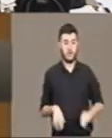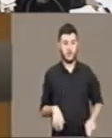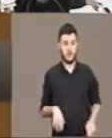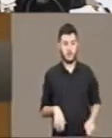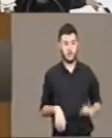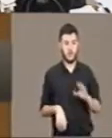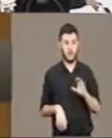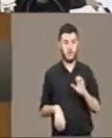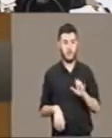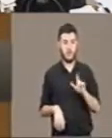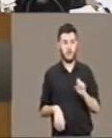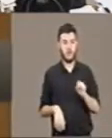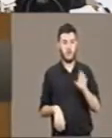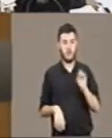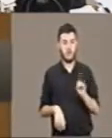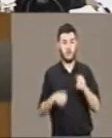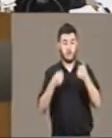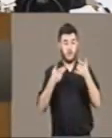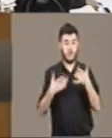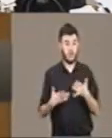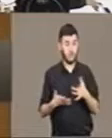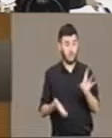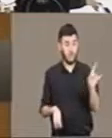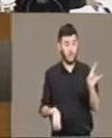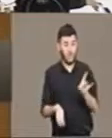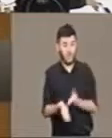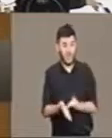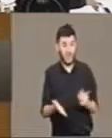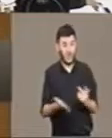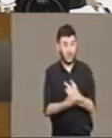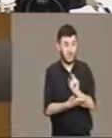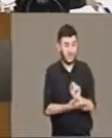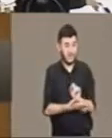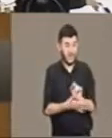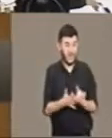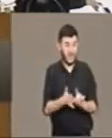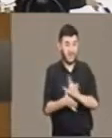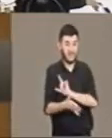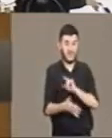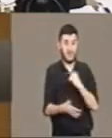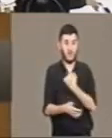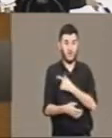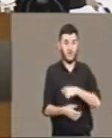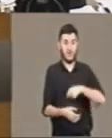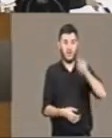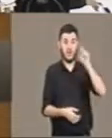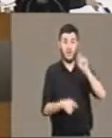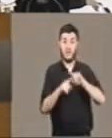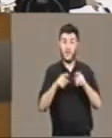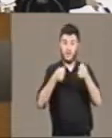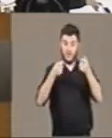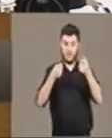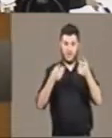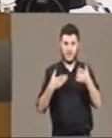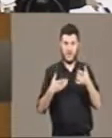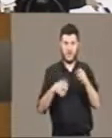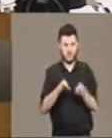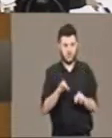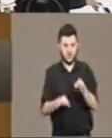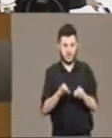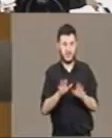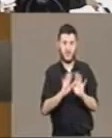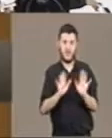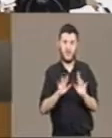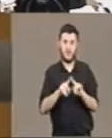concreto, a decisão ocorreu antes da nossa decisão na questão de ordem. Eu não estou aqui fazendo juízo de valor, só estou dizendo que, nesse